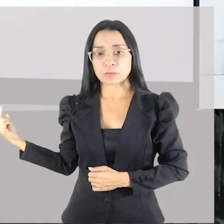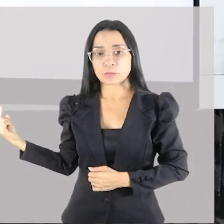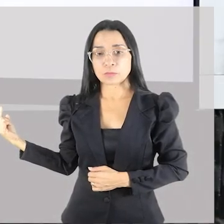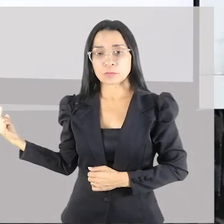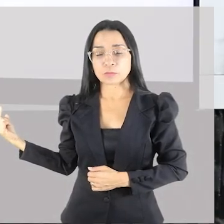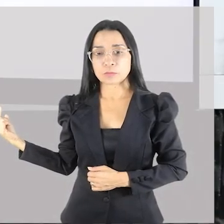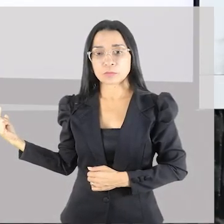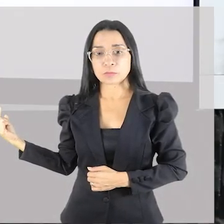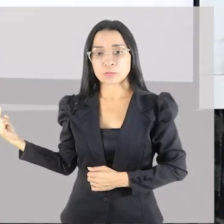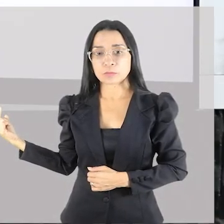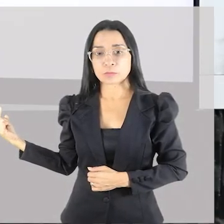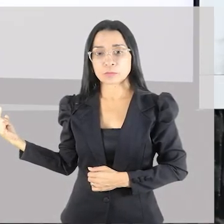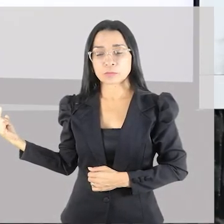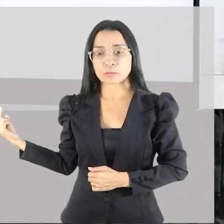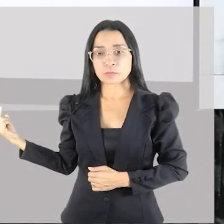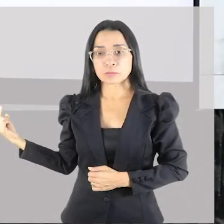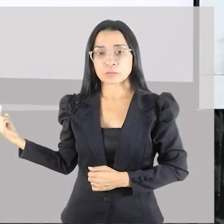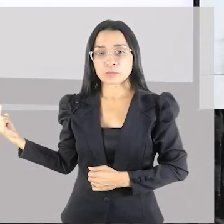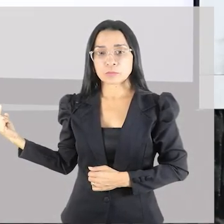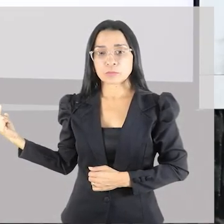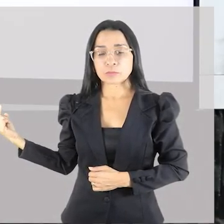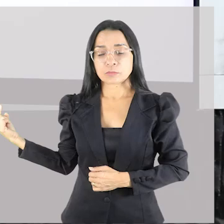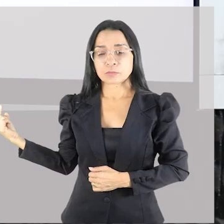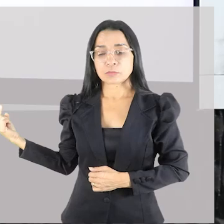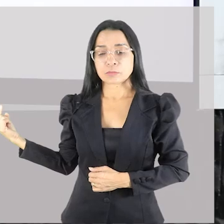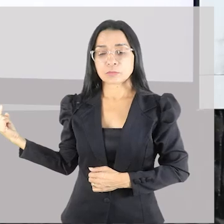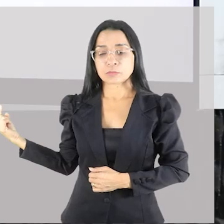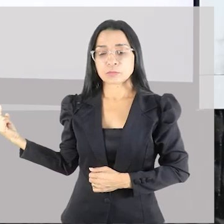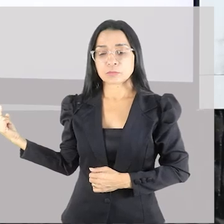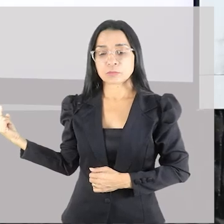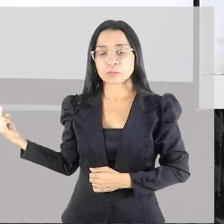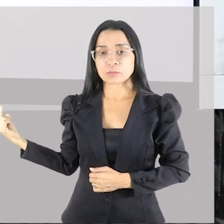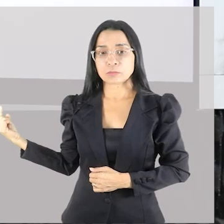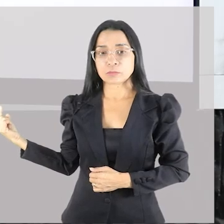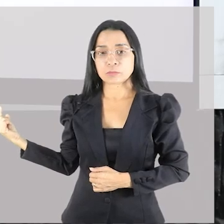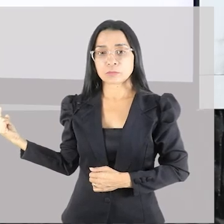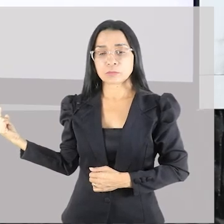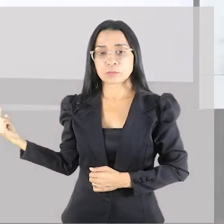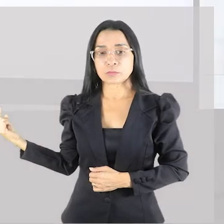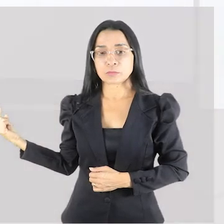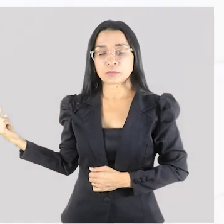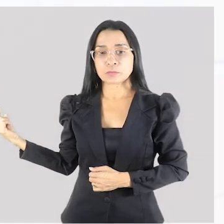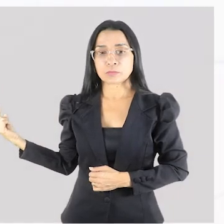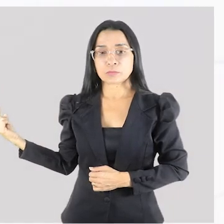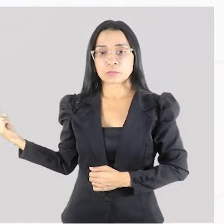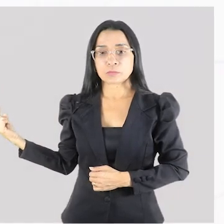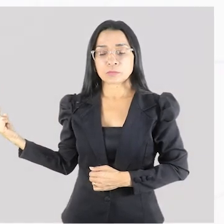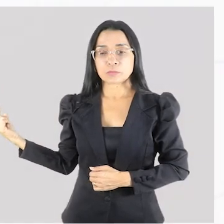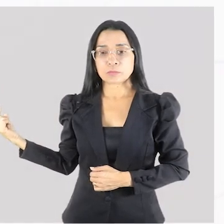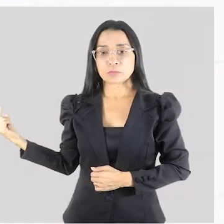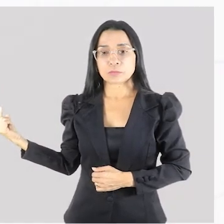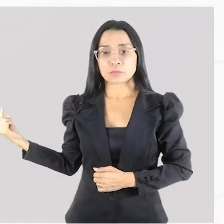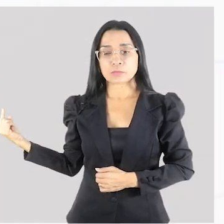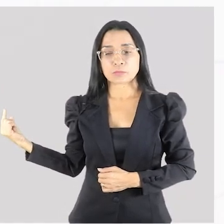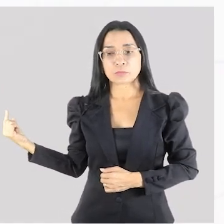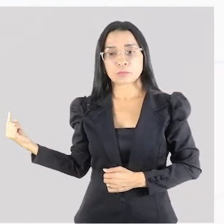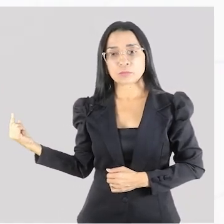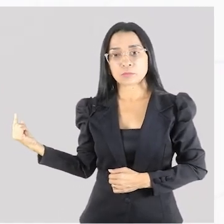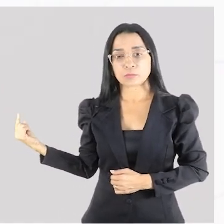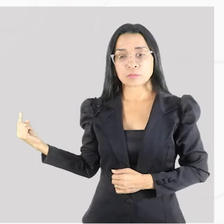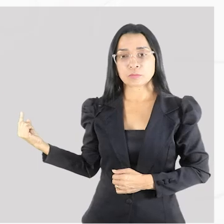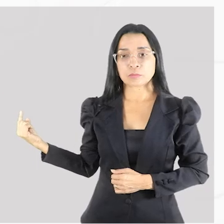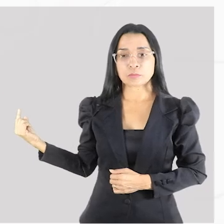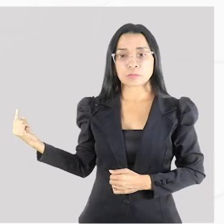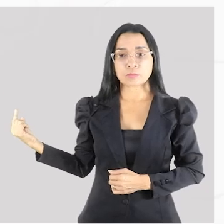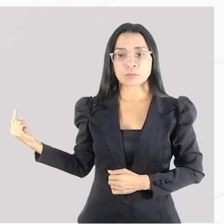liberalismo, foi o ponto de partida para o processo de independência do Brasil. Então, em 9 de janeiro de 1822,